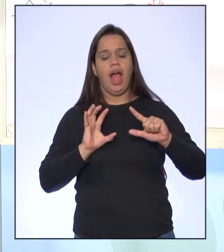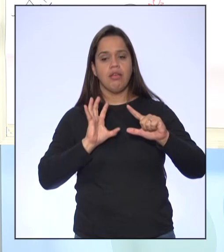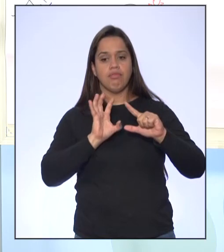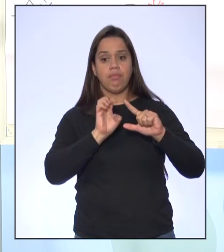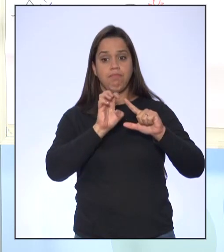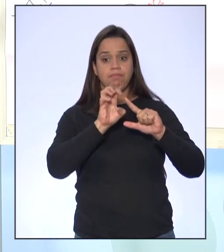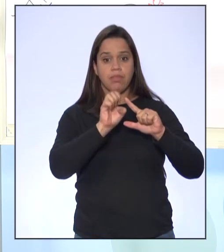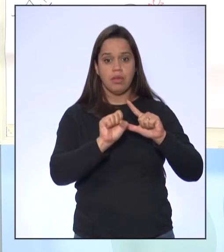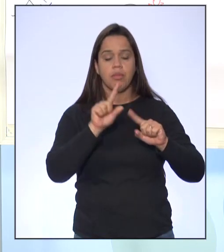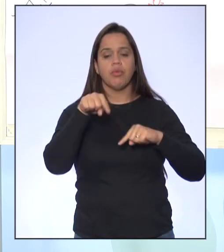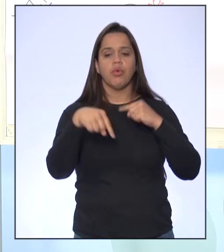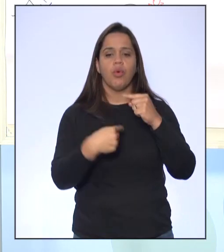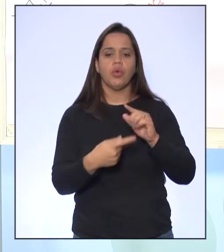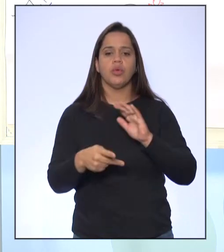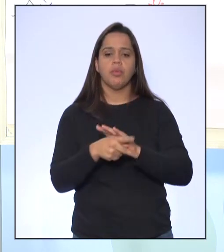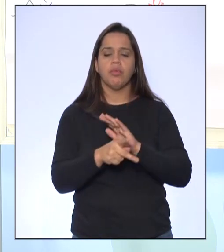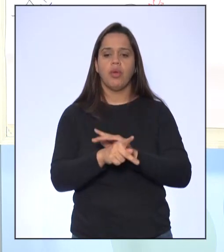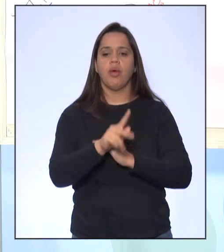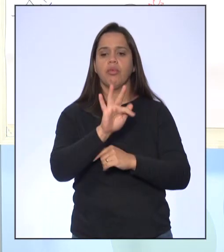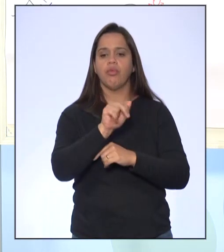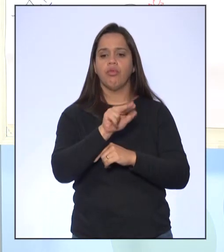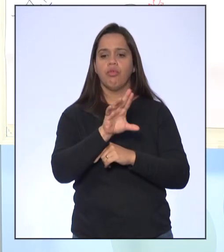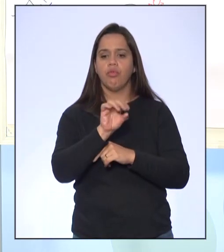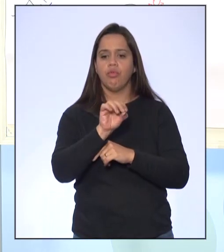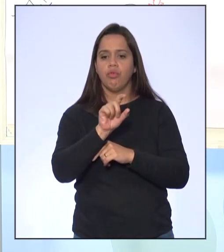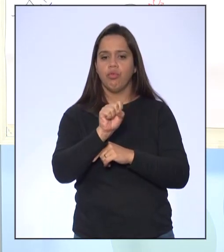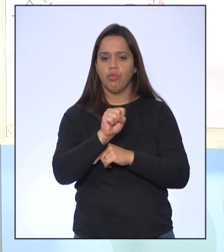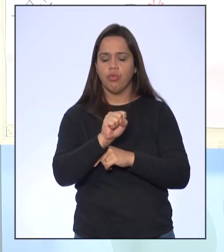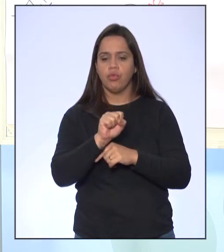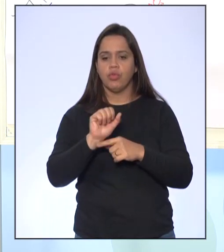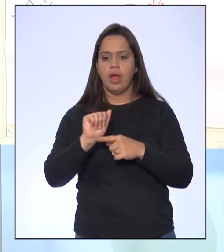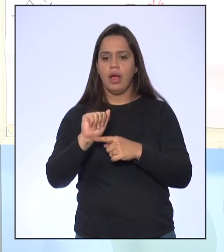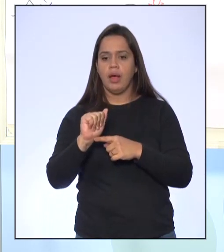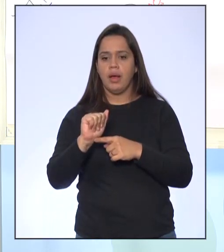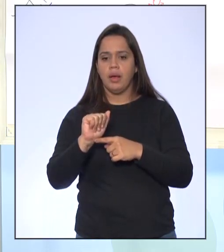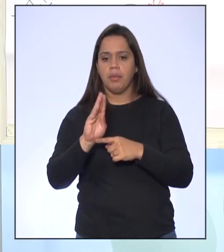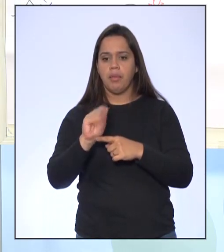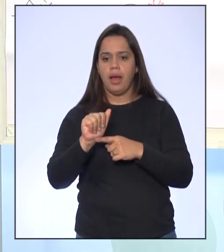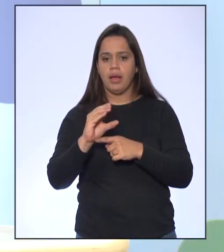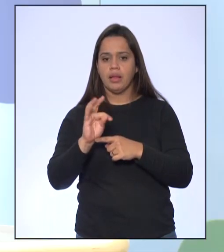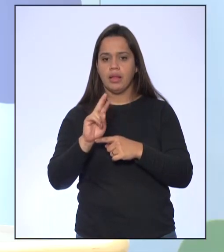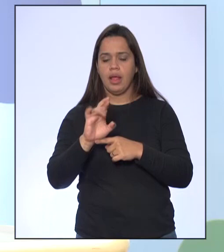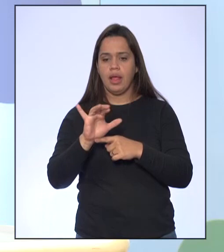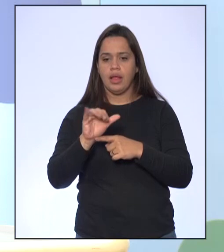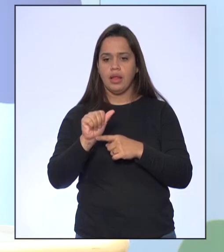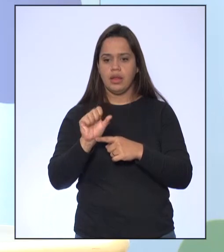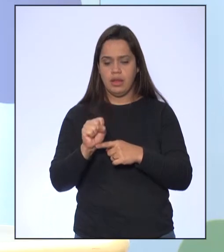mas pelos decompositores, fungos e bactérias. Isso é o apodrecimento. A Fernanda lembrou